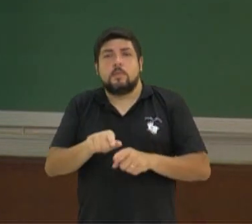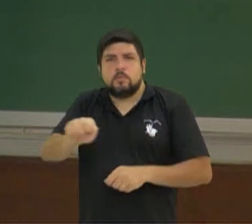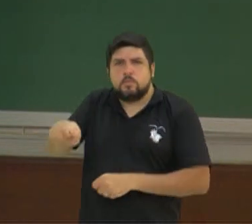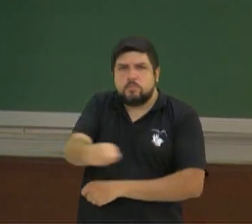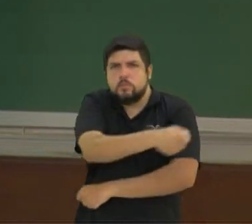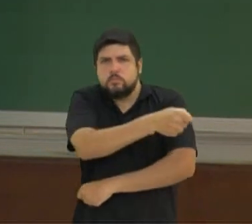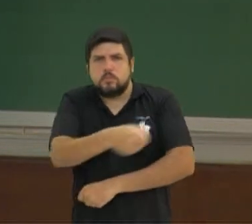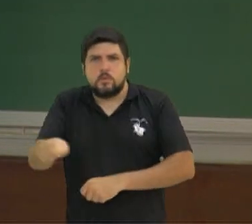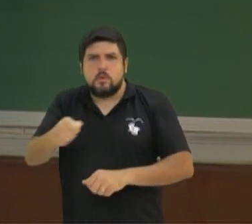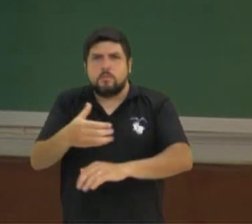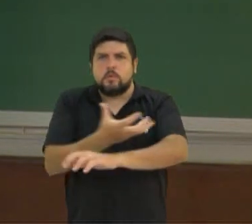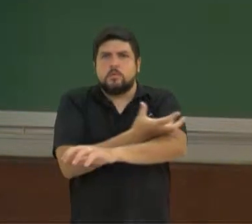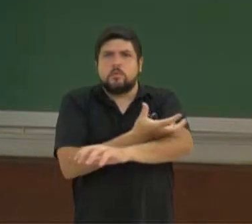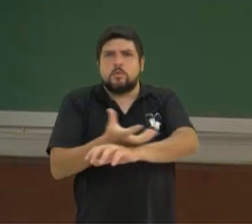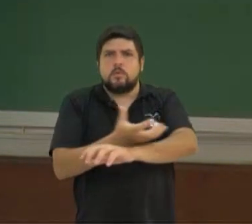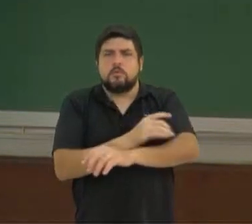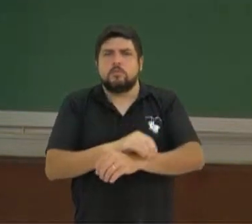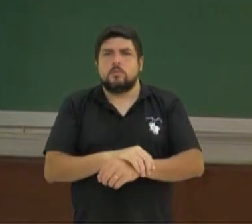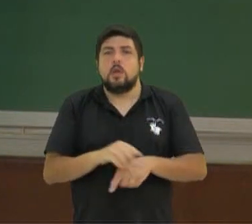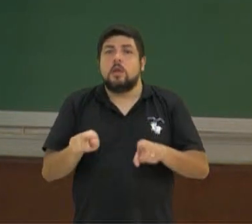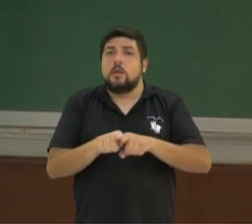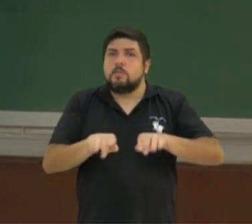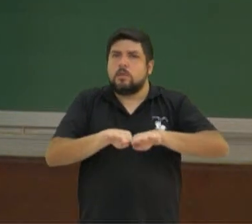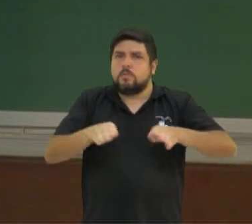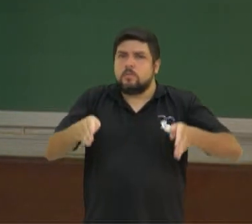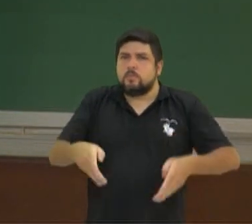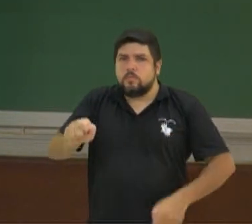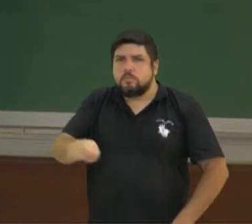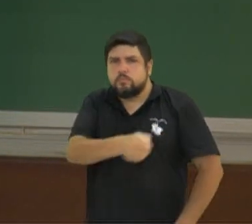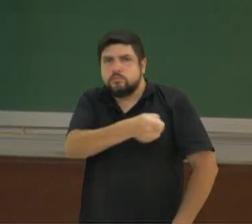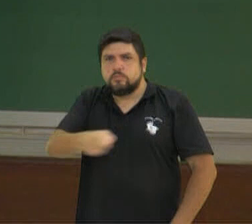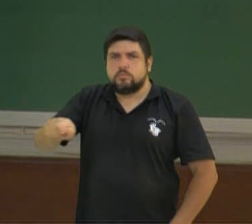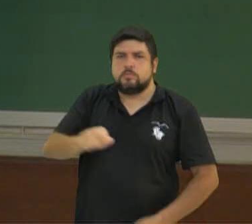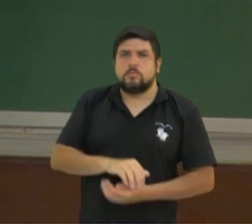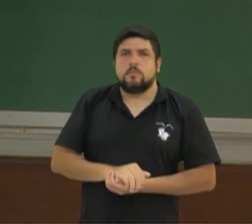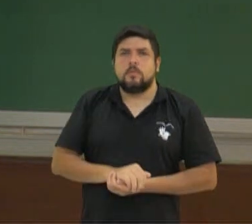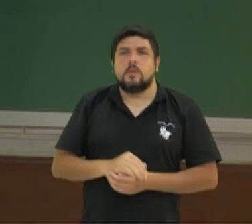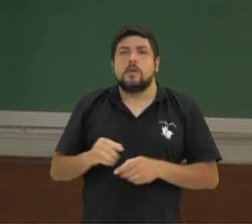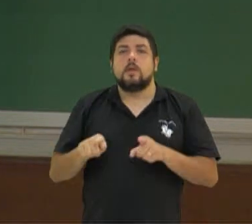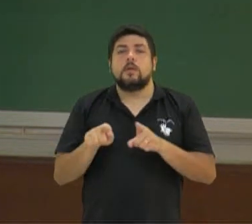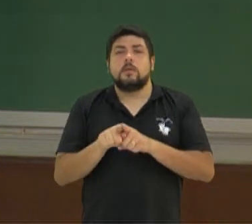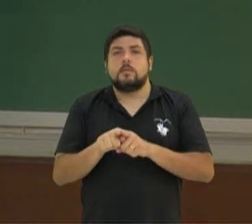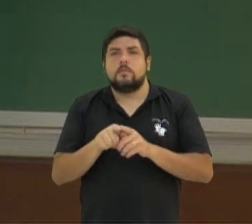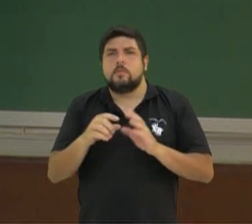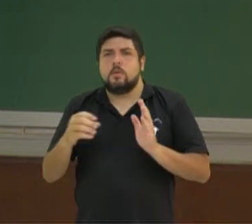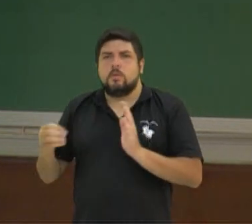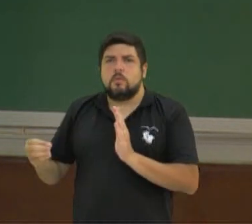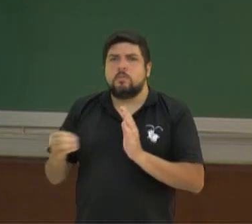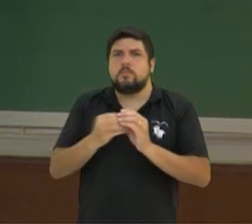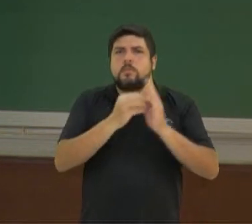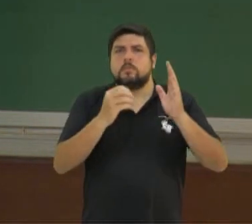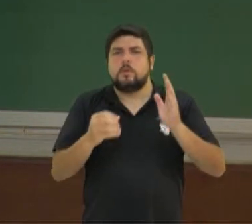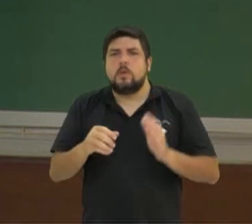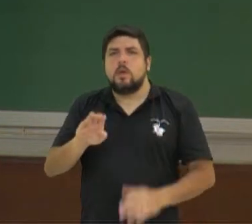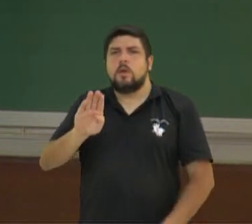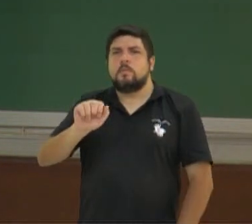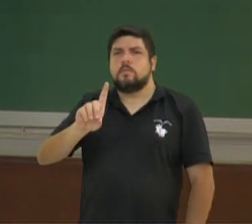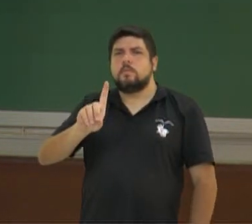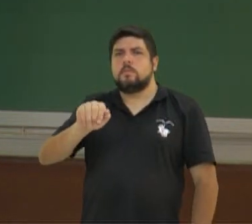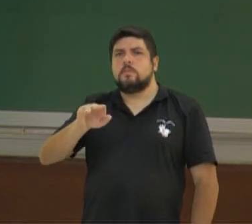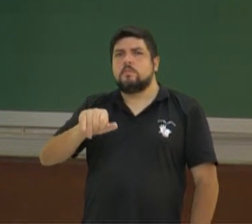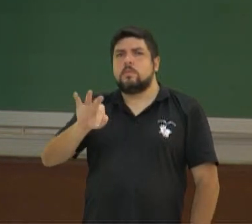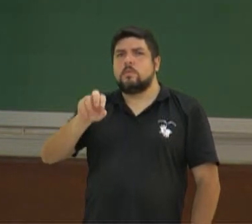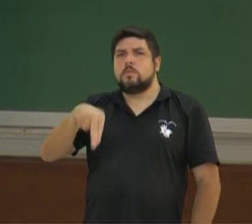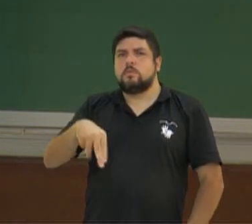campo, o tênis de mesa, também muito popular nas escolas, né, e o badminton. O badminton também, algumas escolas praticam bastante,